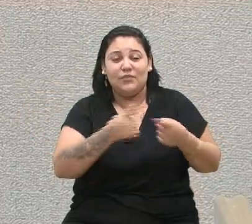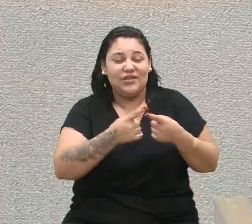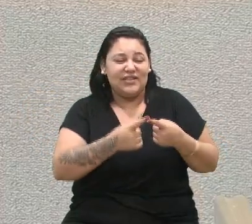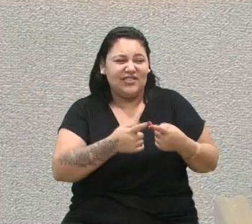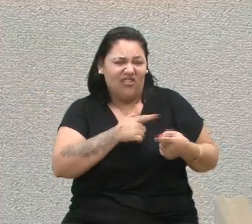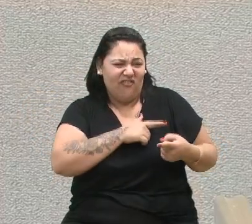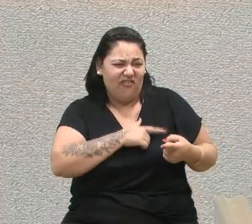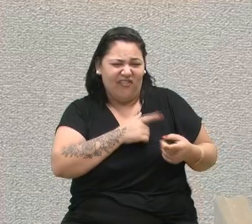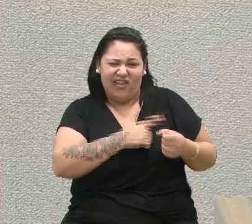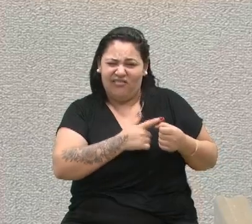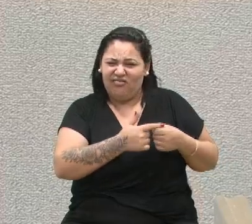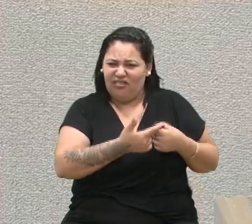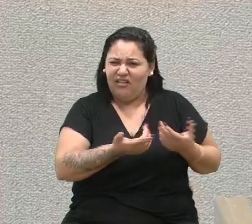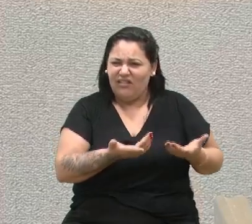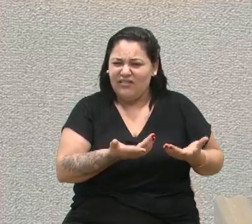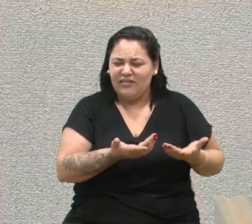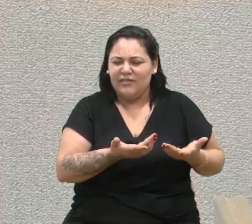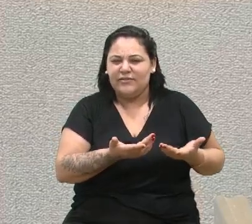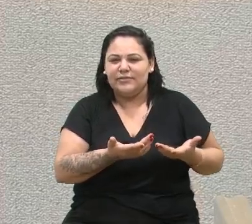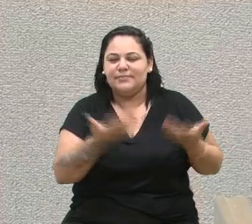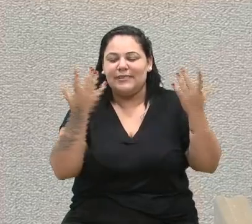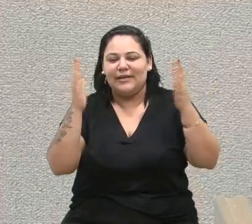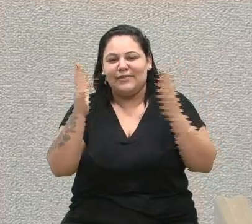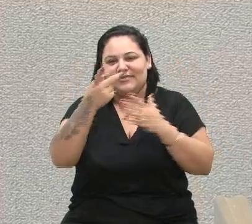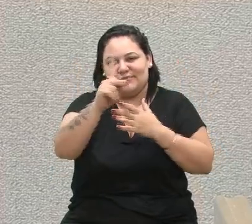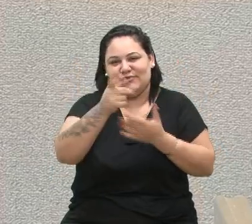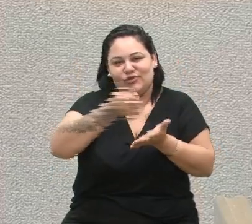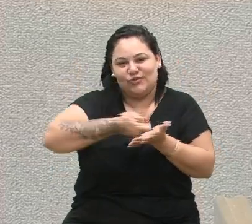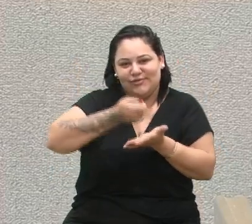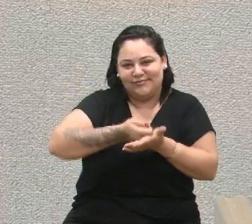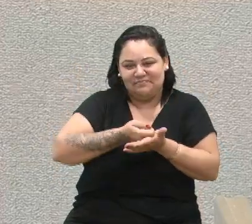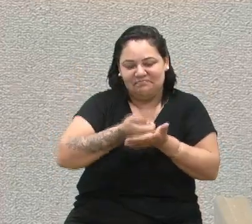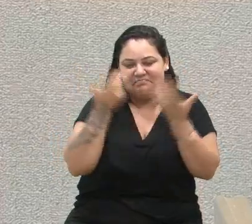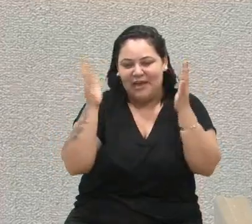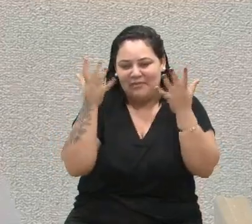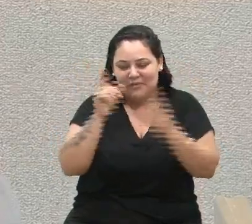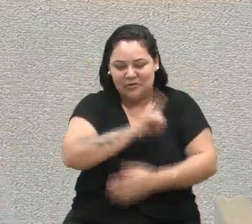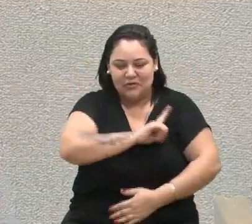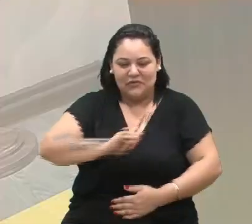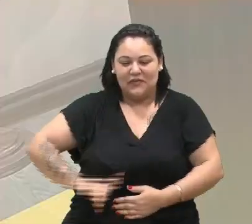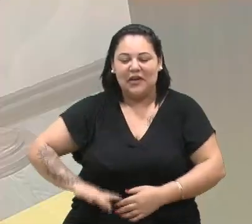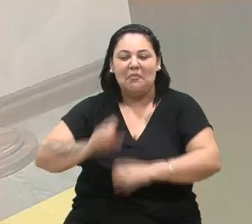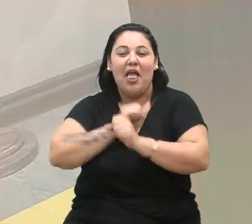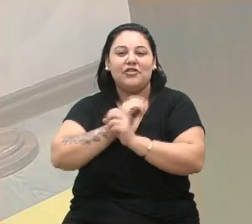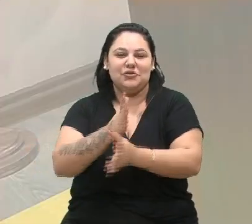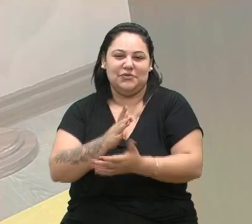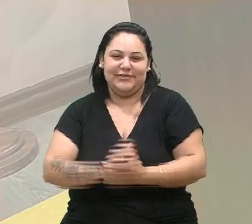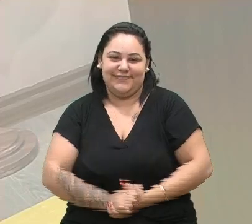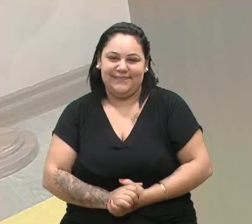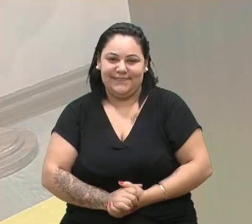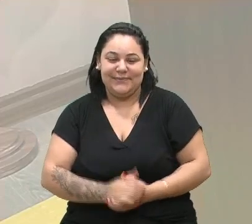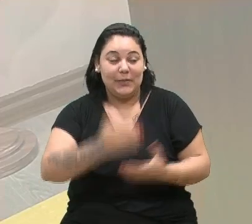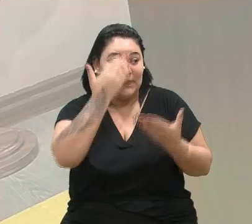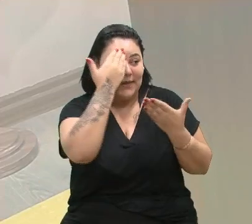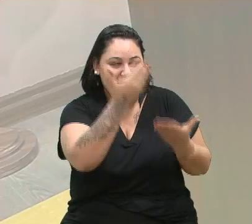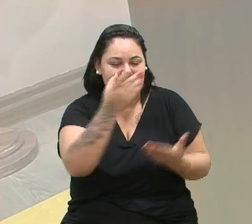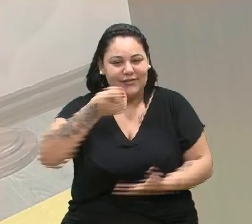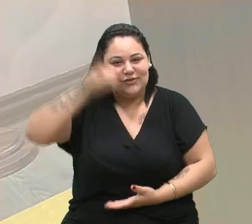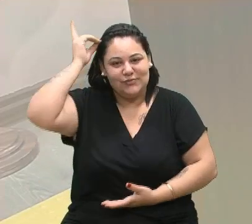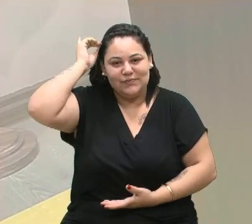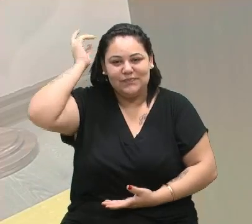cidade mesmo. Então, parabéns pela sua luta, parabéns ao governo por essa atitude. Obrigado, colegas Lucas